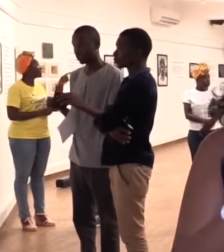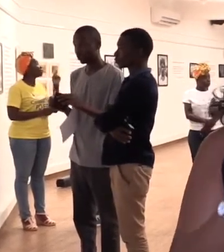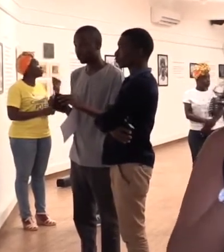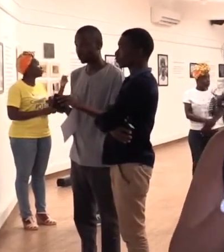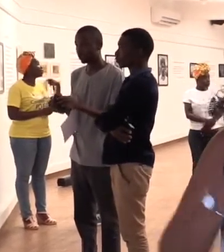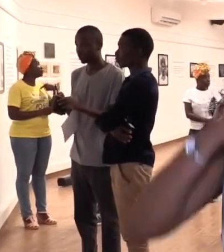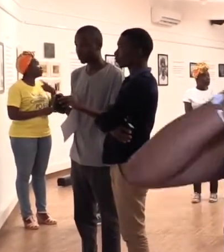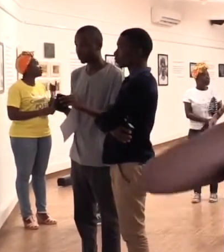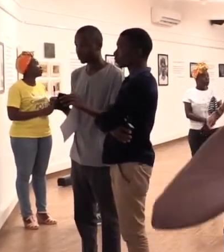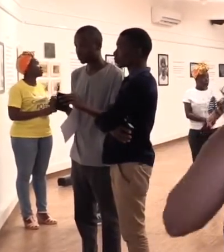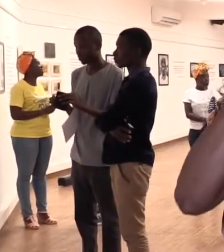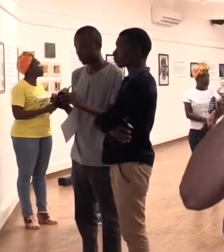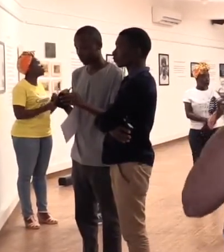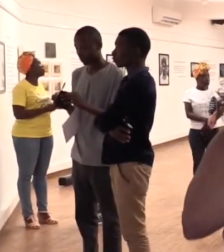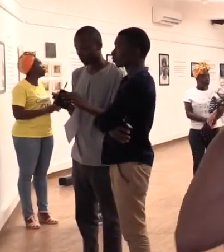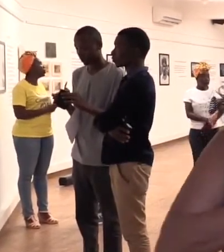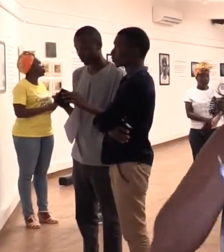mais inclusivos.